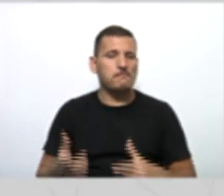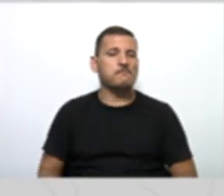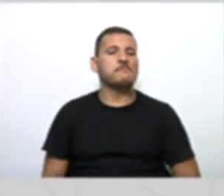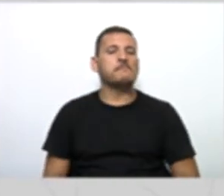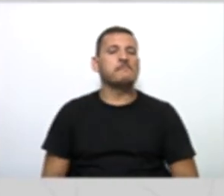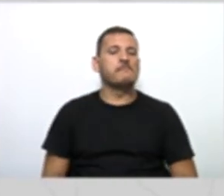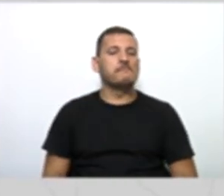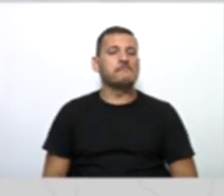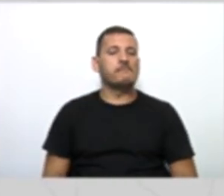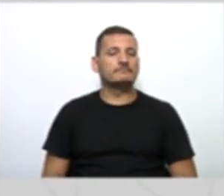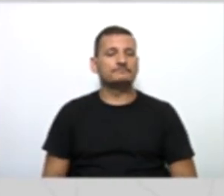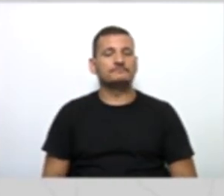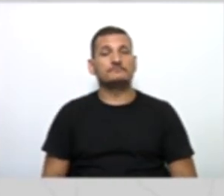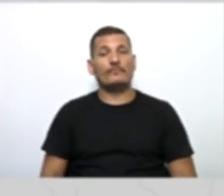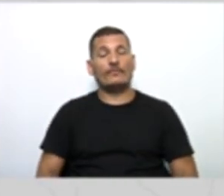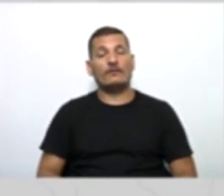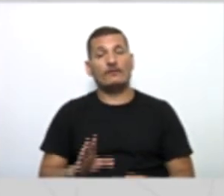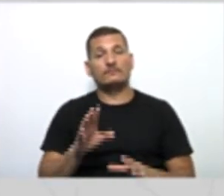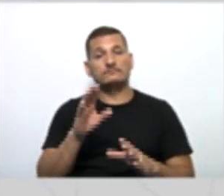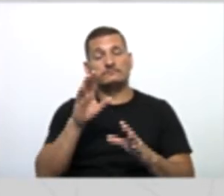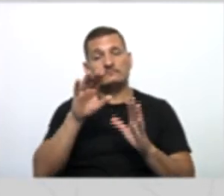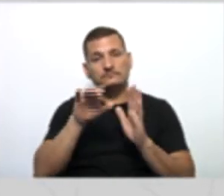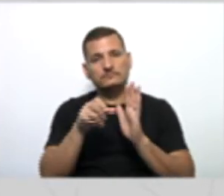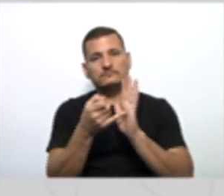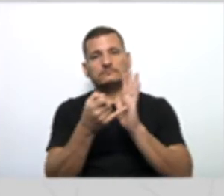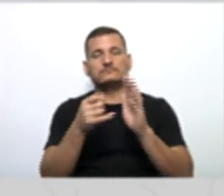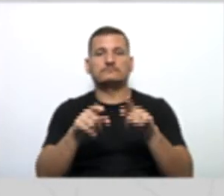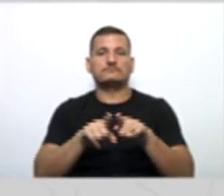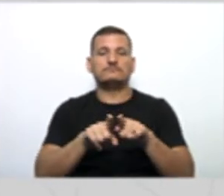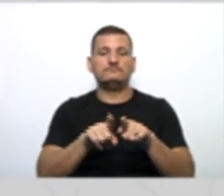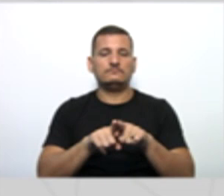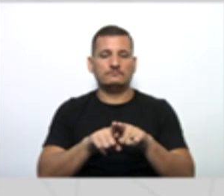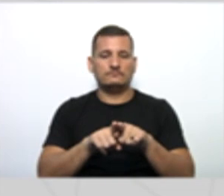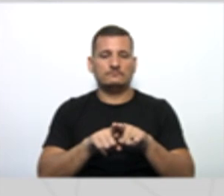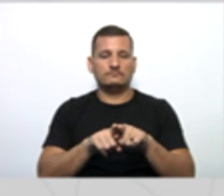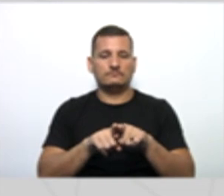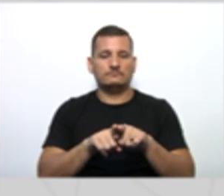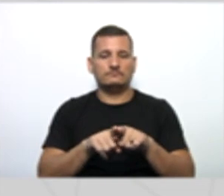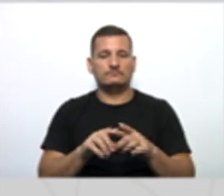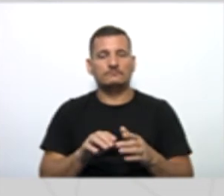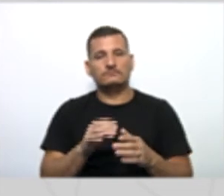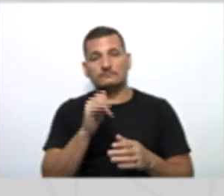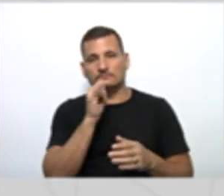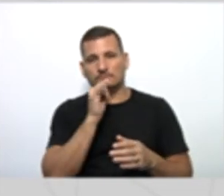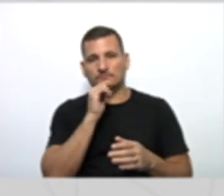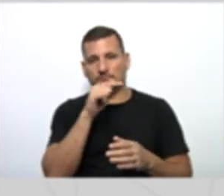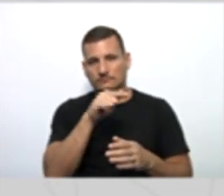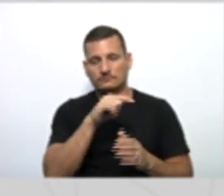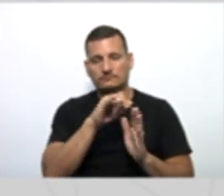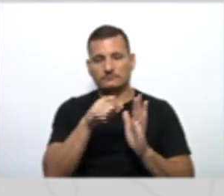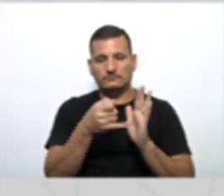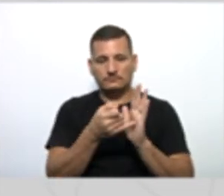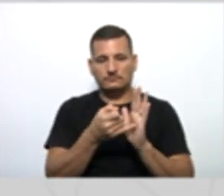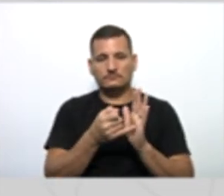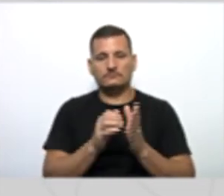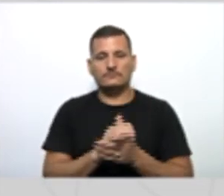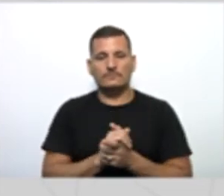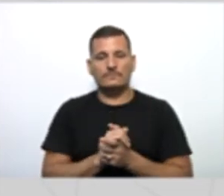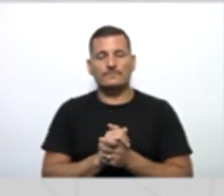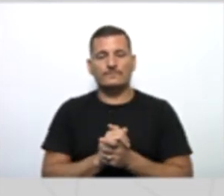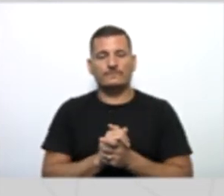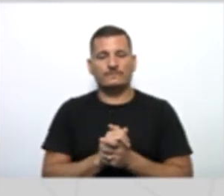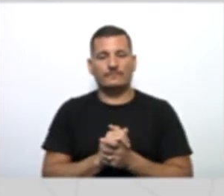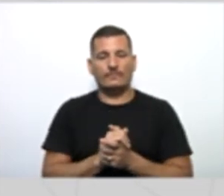A gente também tem que construir num projeto a justificativa. No nosso caso, um exemplo de justificativa proposto aí para a atividade